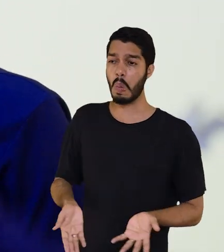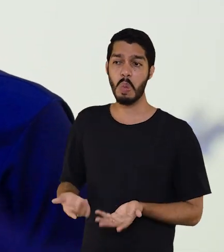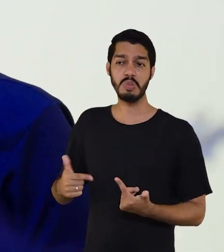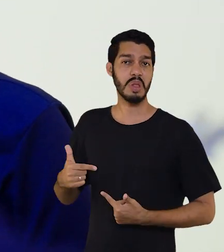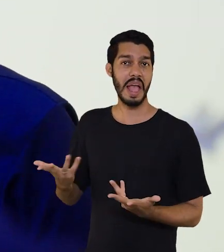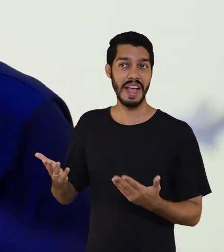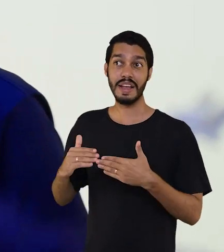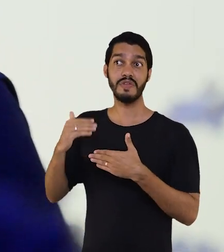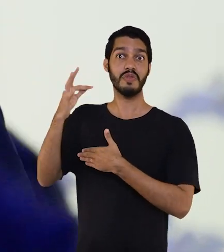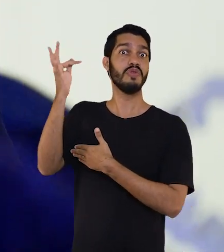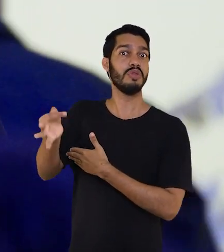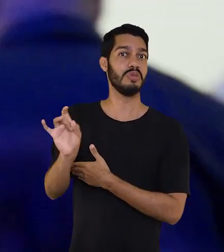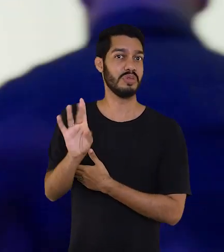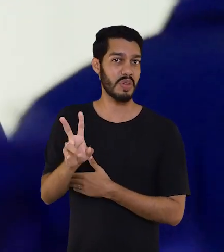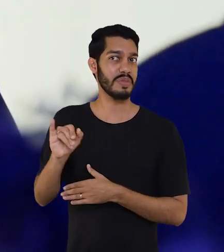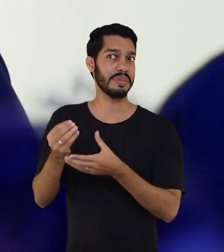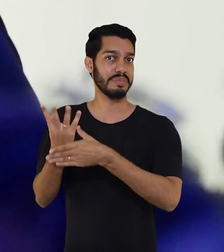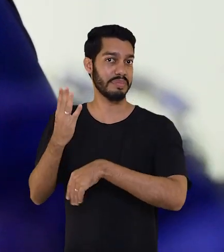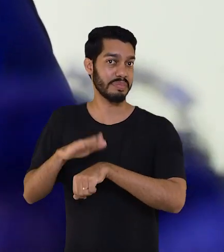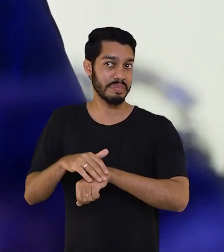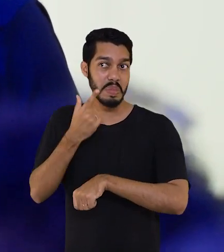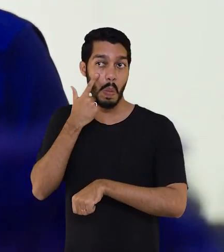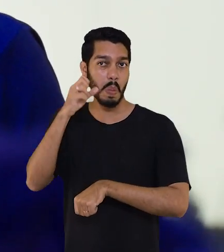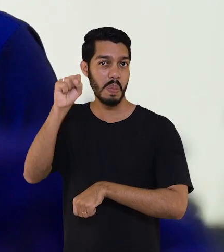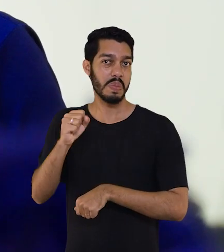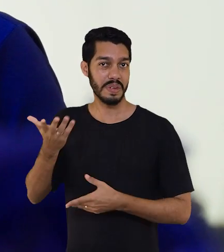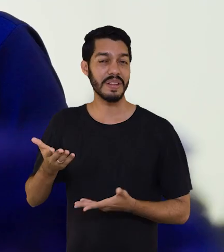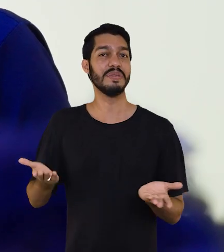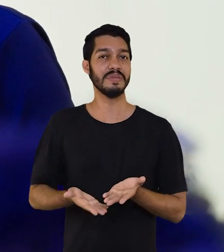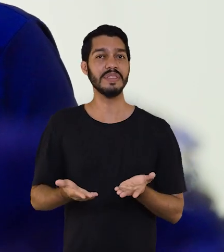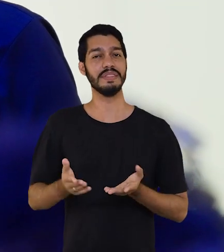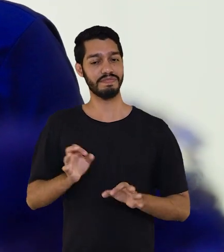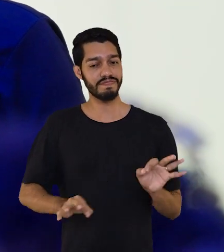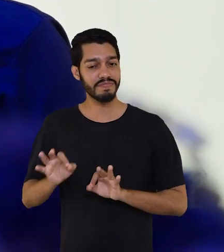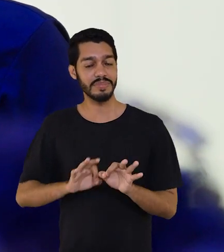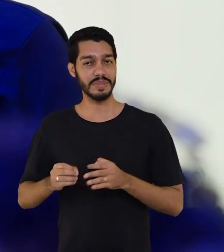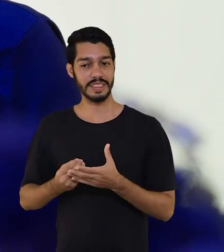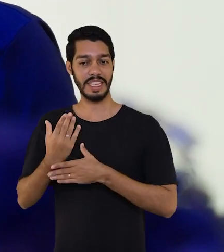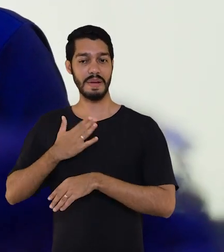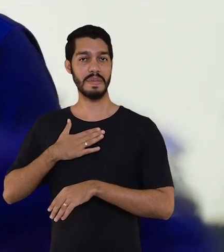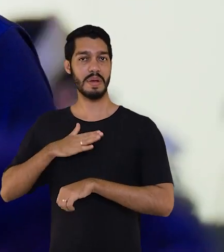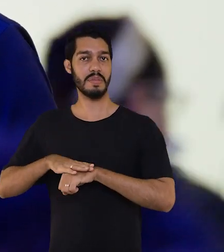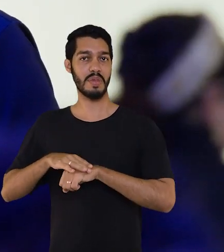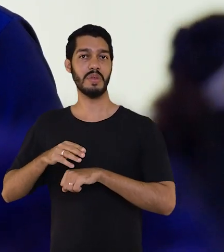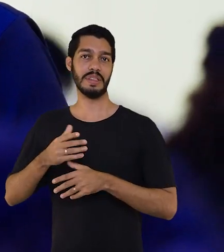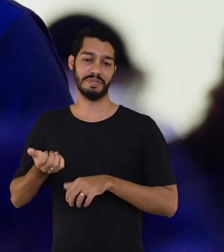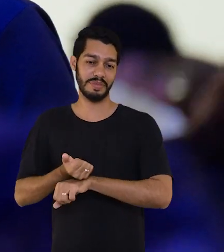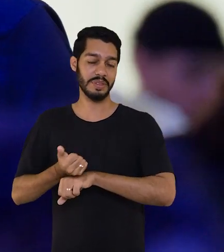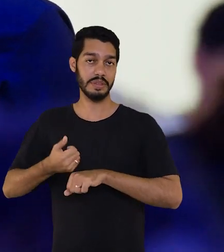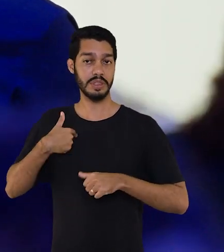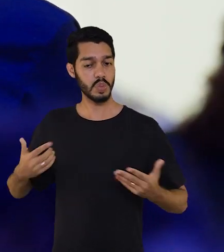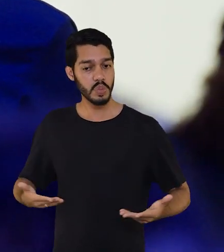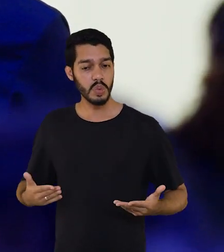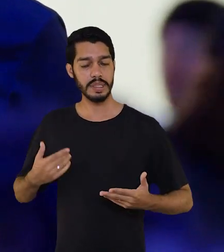não existe. E aí a gente tem hoje a autonomia de criar a sua própria profissão. E é o que eu